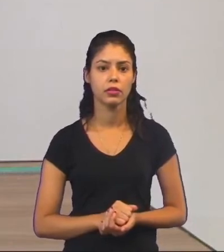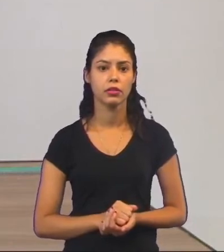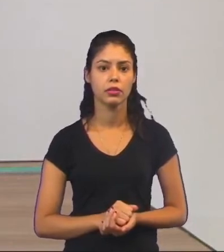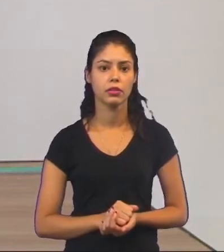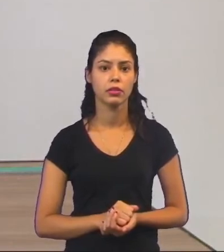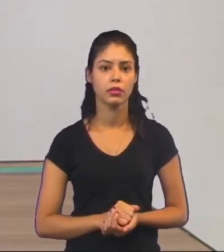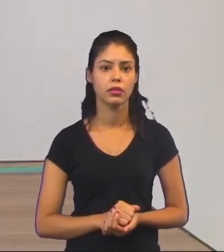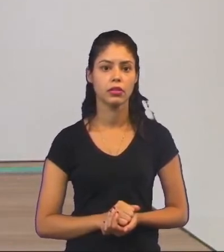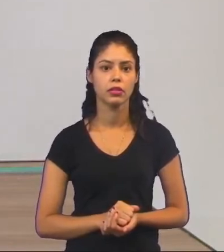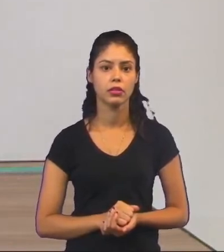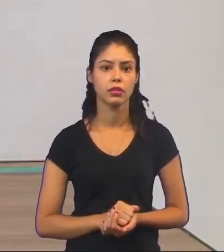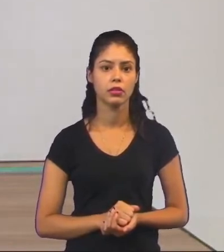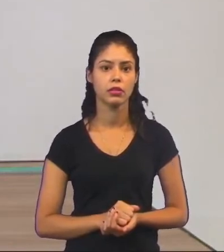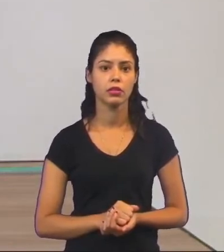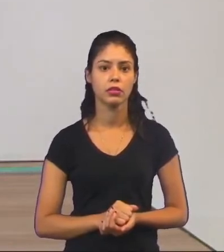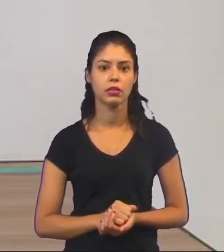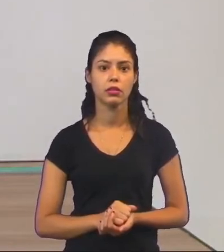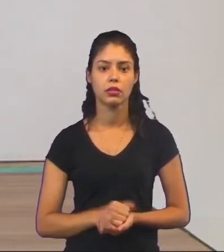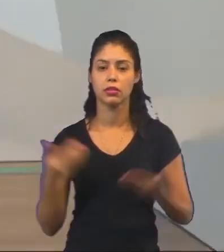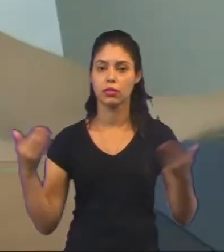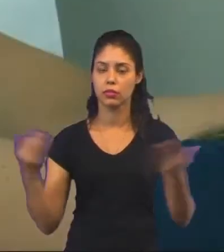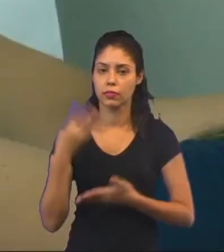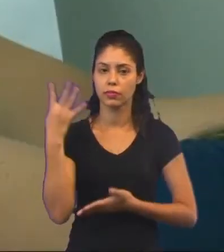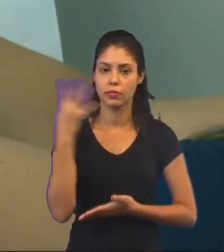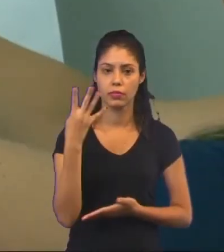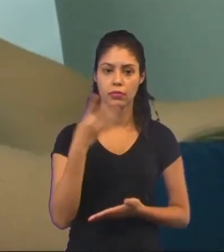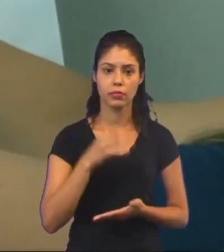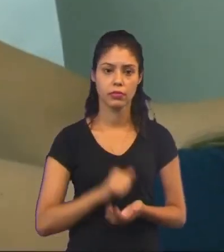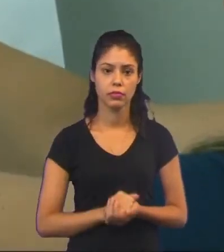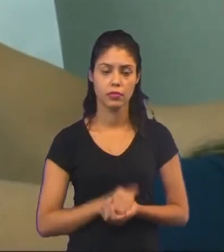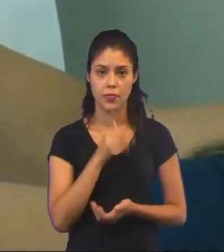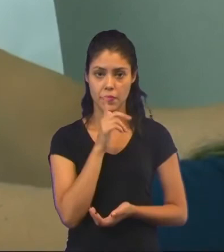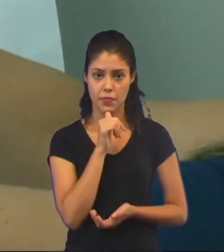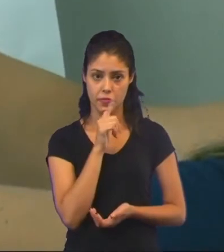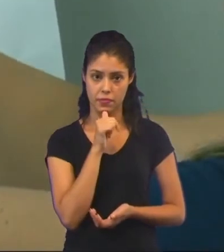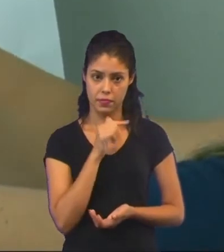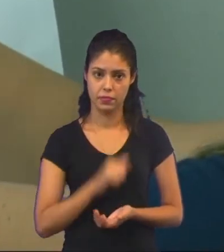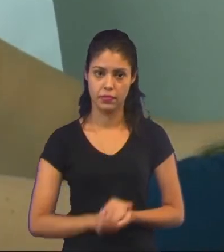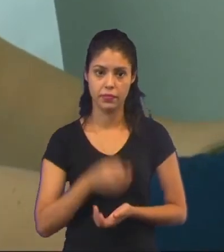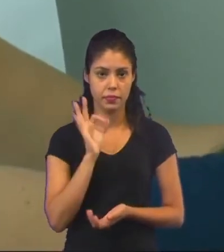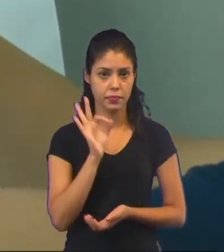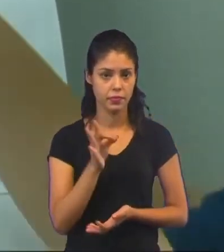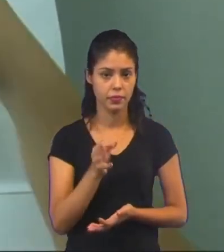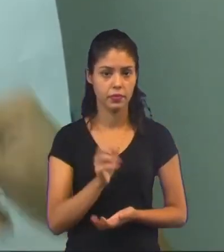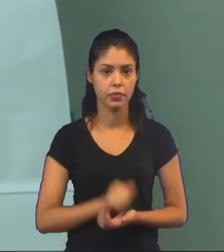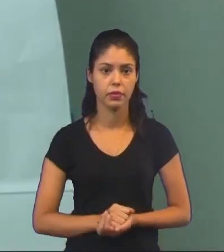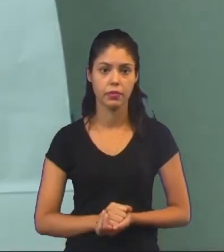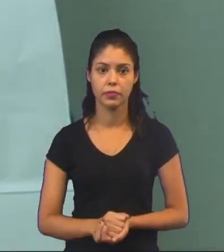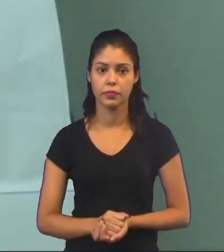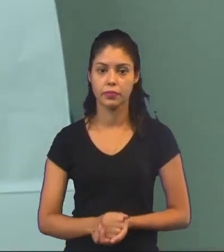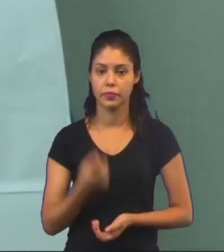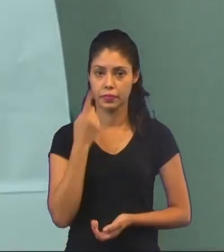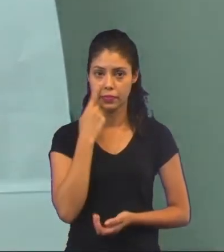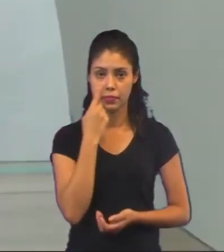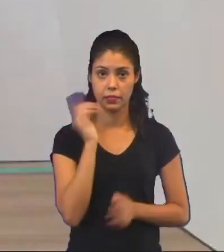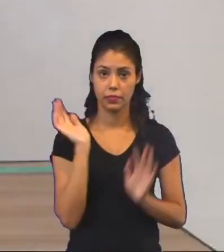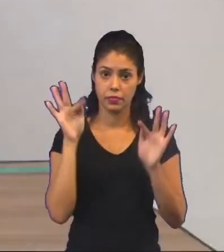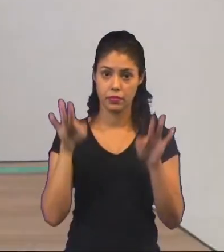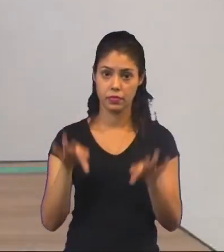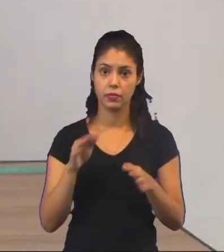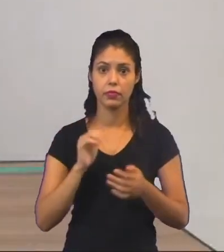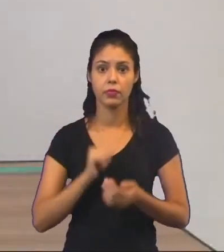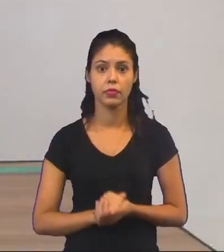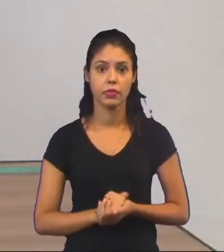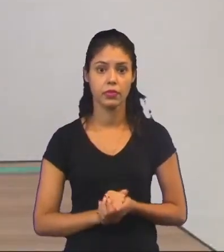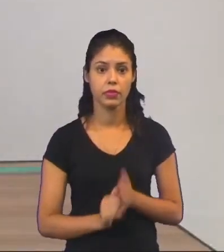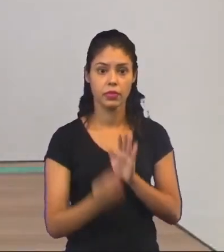Turma, usamos 4 colheres de sopa de açúcar e agora 4 colheres de sopa de água, certo? E aqui nós